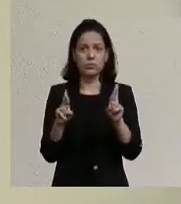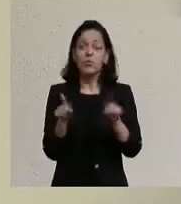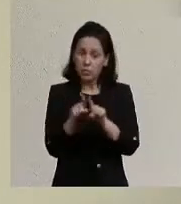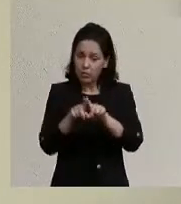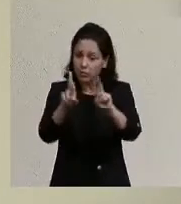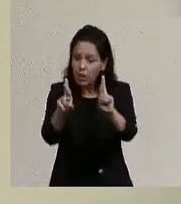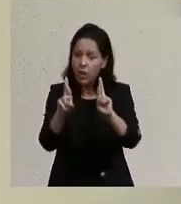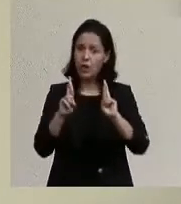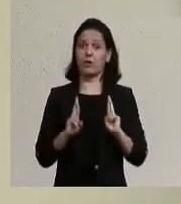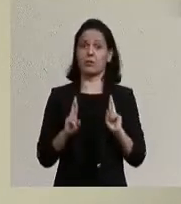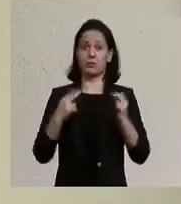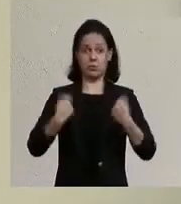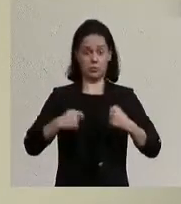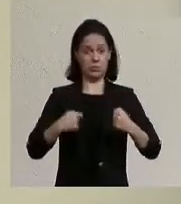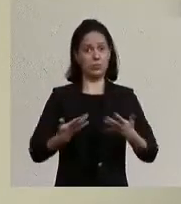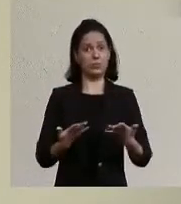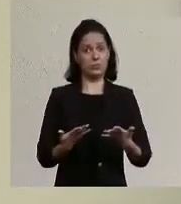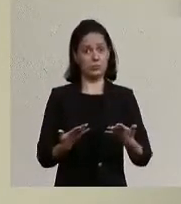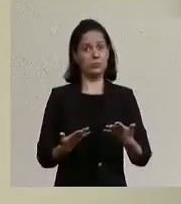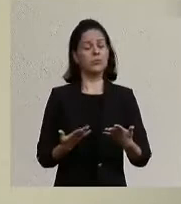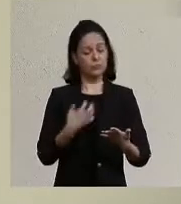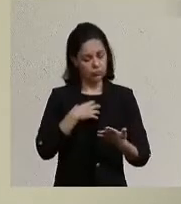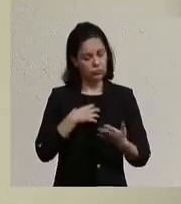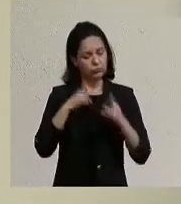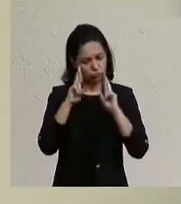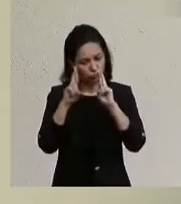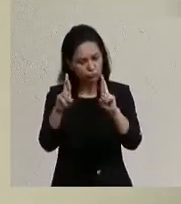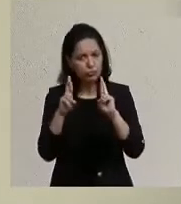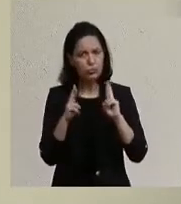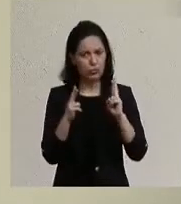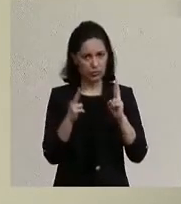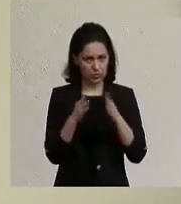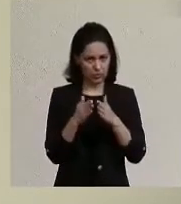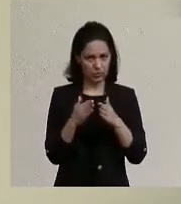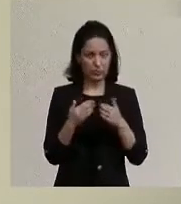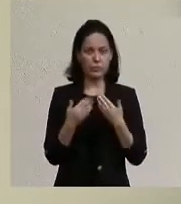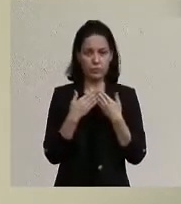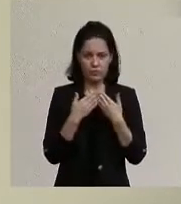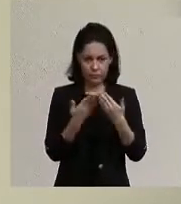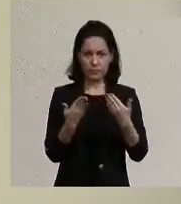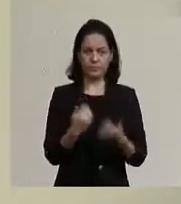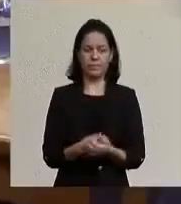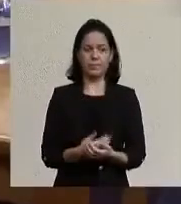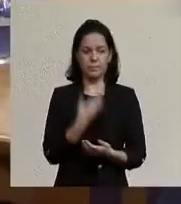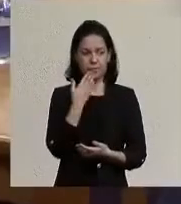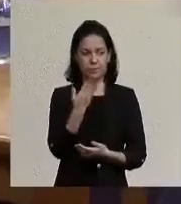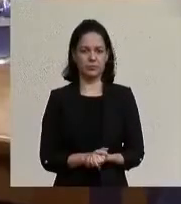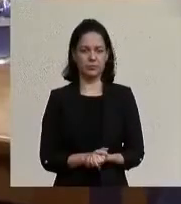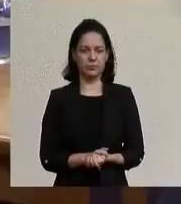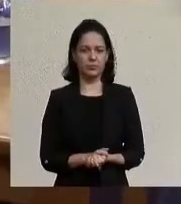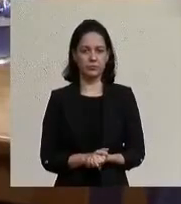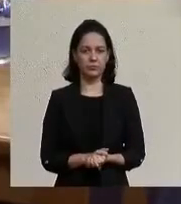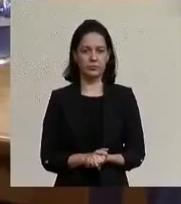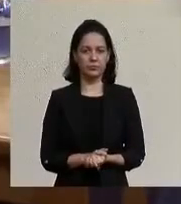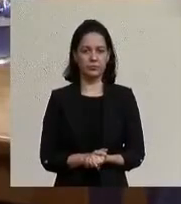que haja respeito em que a vida dos dois lados é uma balança é só isso que eu solicito Muito obrigado